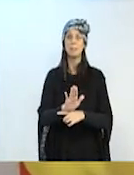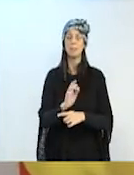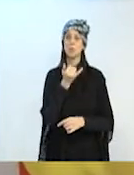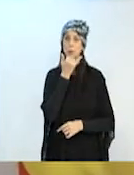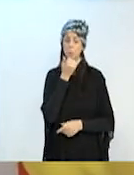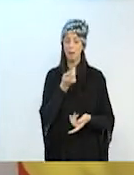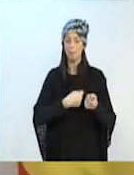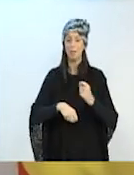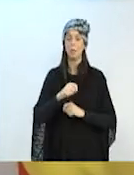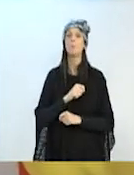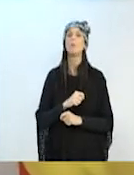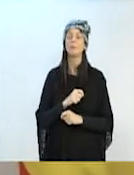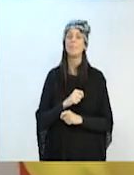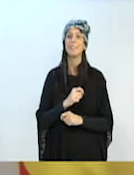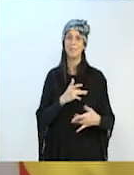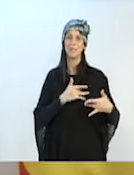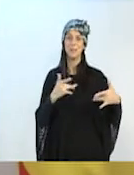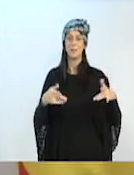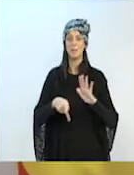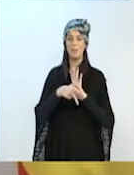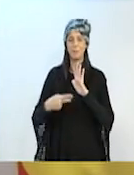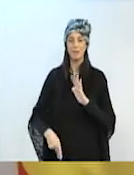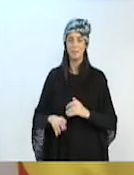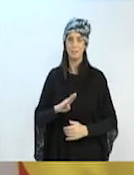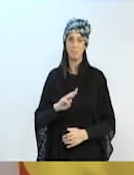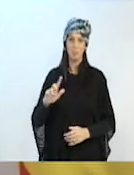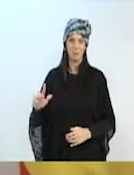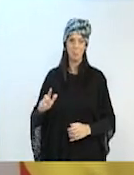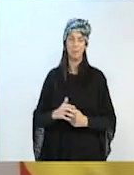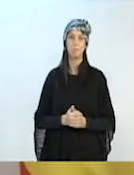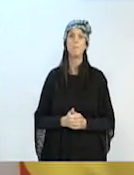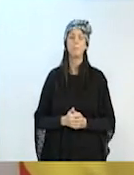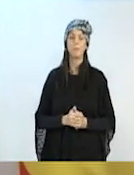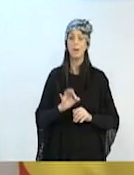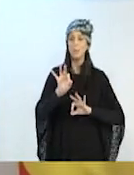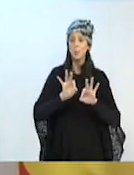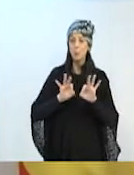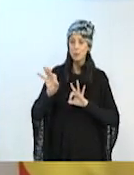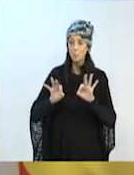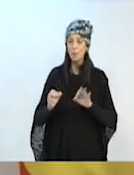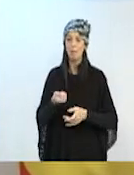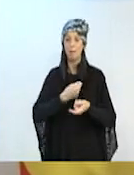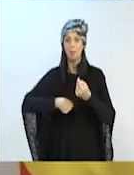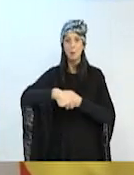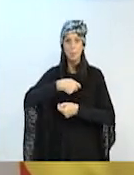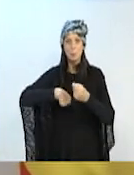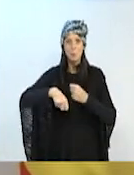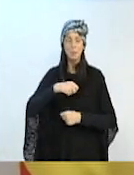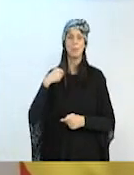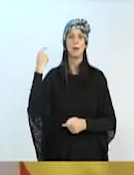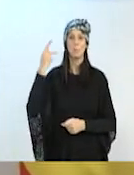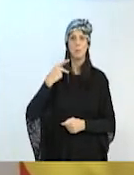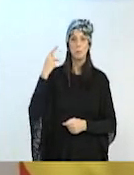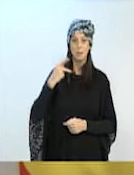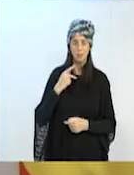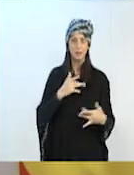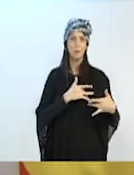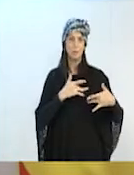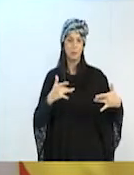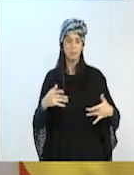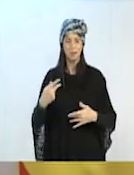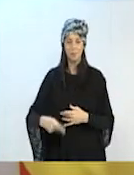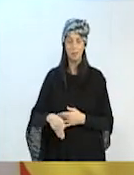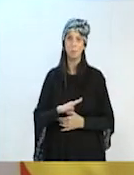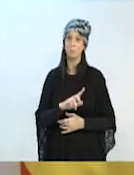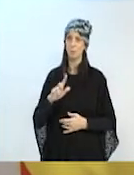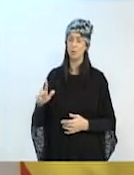economia solidária para a cidade. Ele dá a organização da economia, da política de economia solidária para o município.